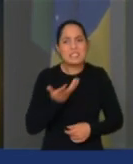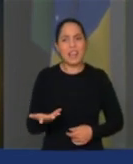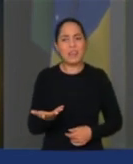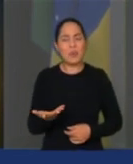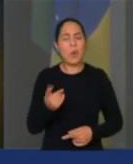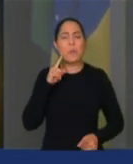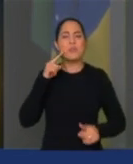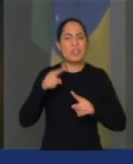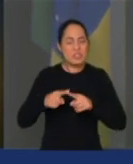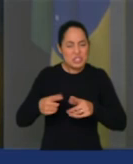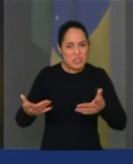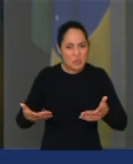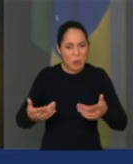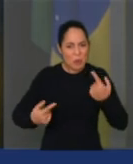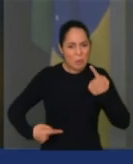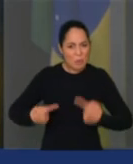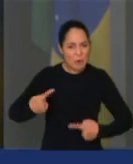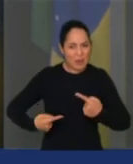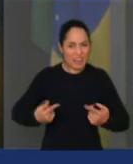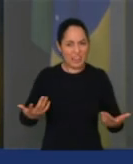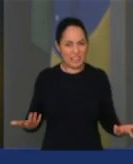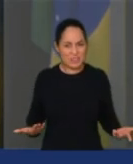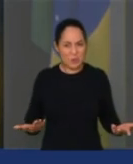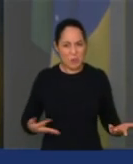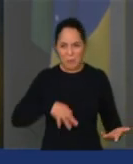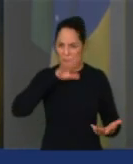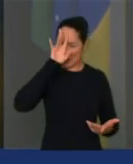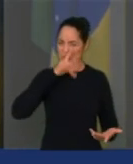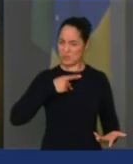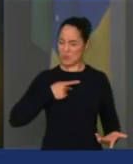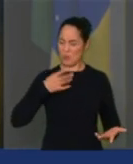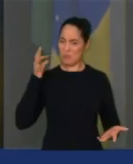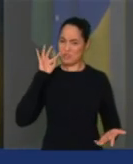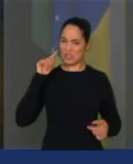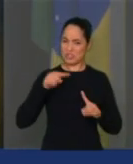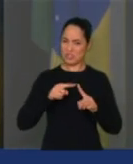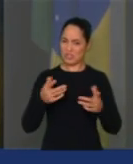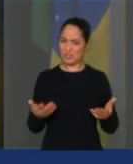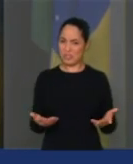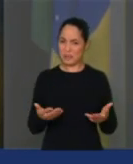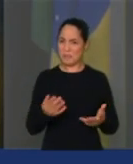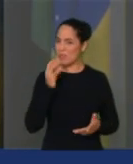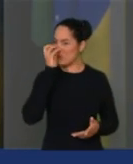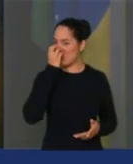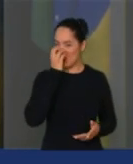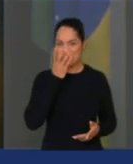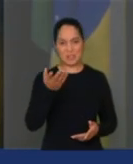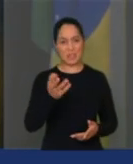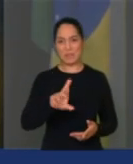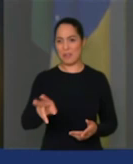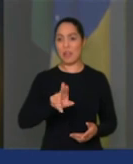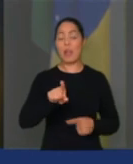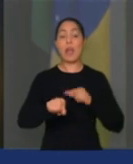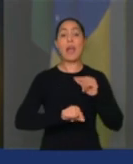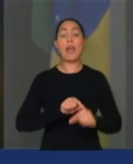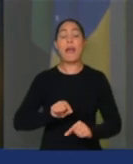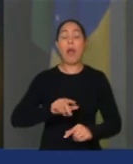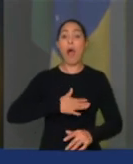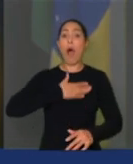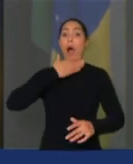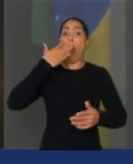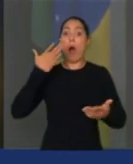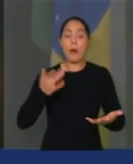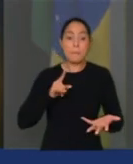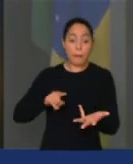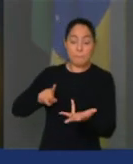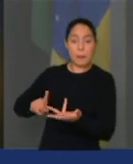fins político-partidários, para fins pessoais. Mas aquilo já não é mais um circo, um show de horrores. Show de